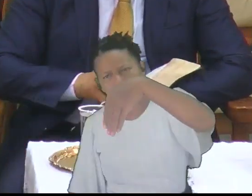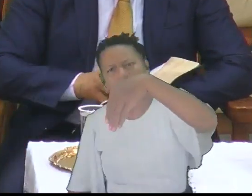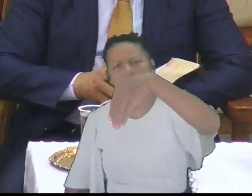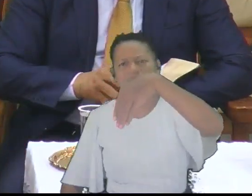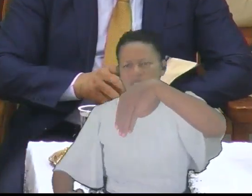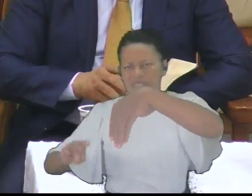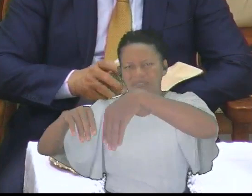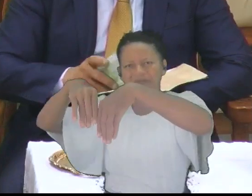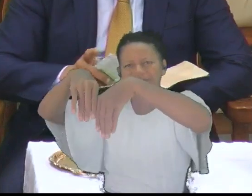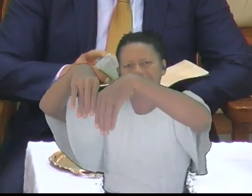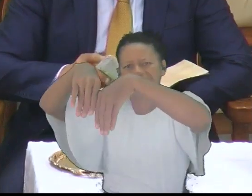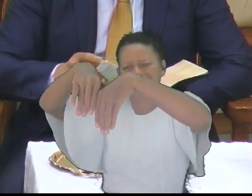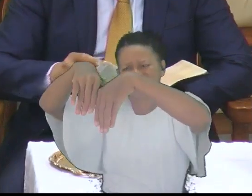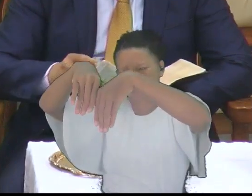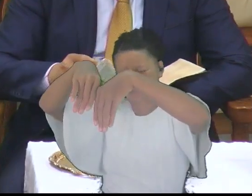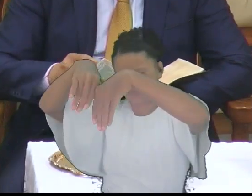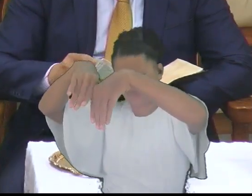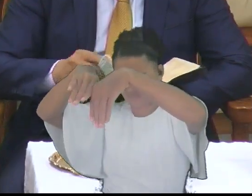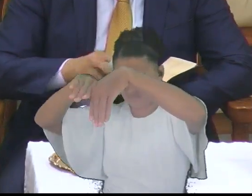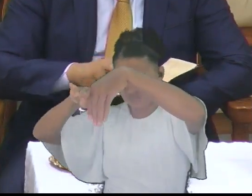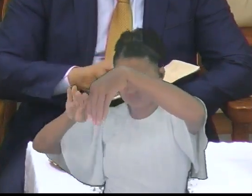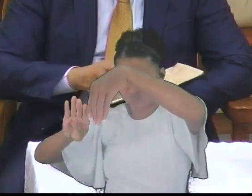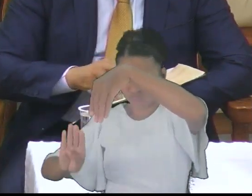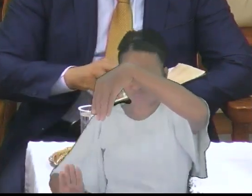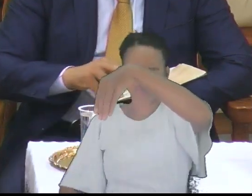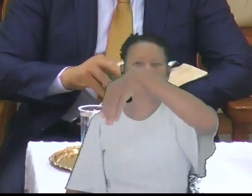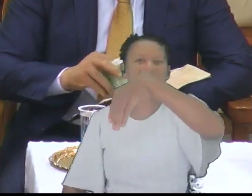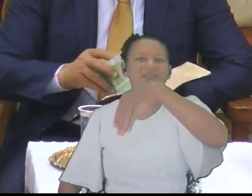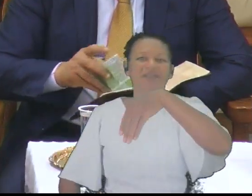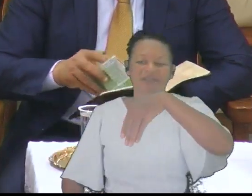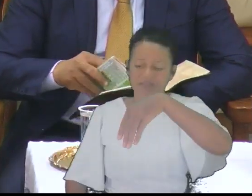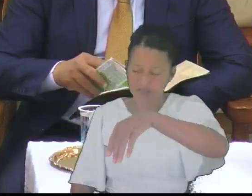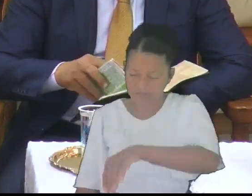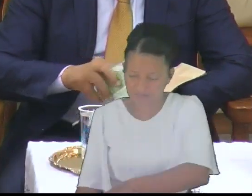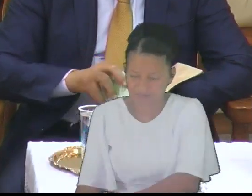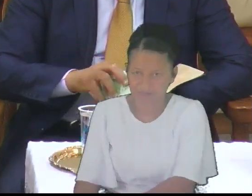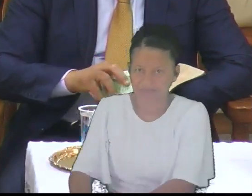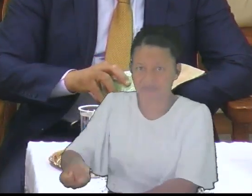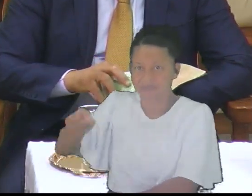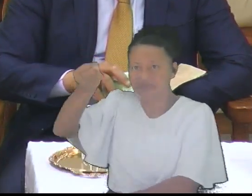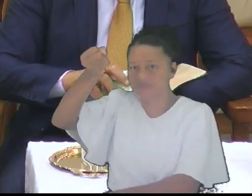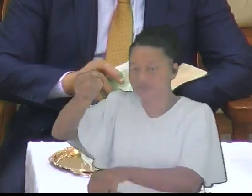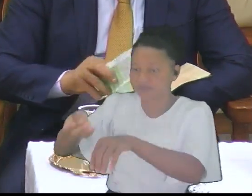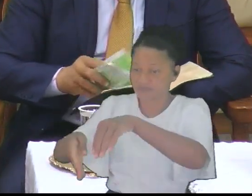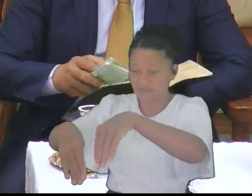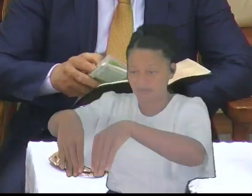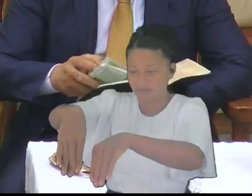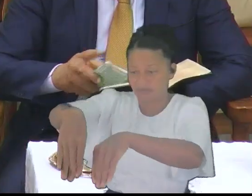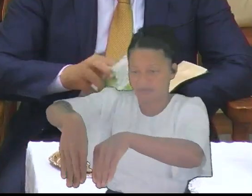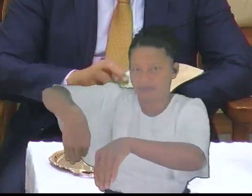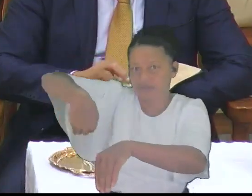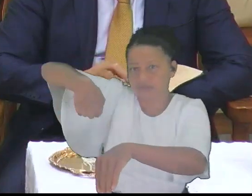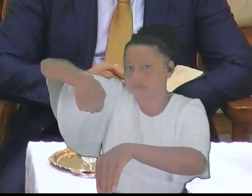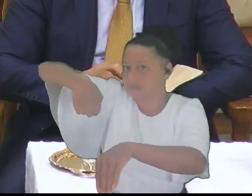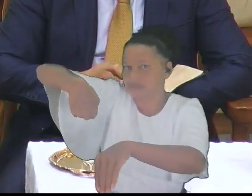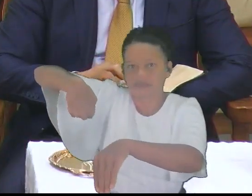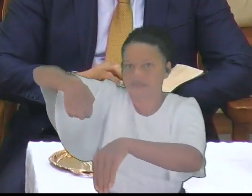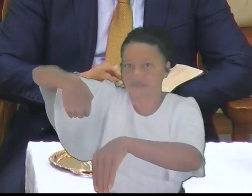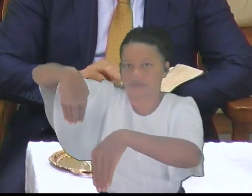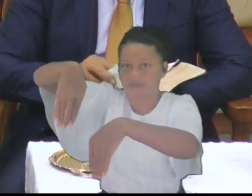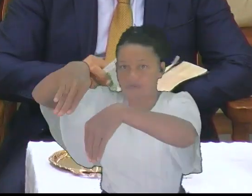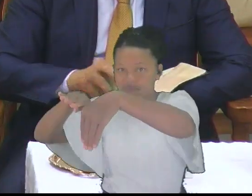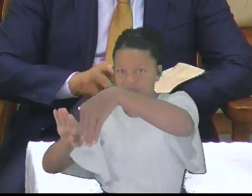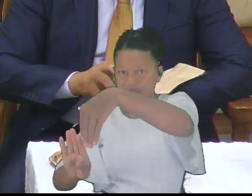e rasgou-se de cima para baixo, não foi de baixo para cima, foi de cima para baixo.